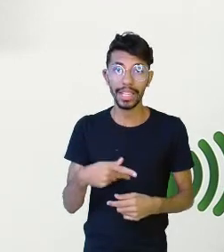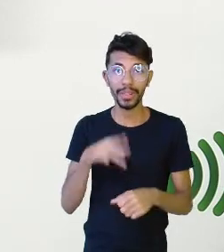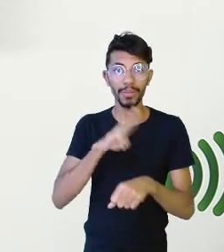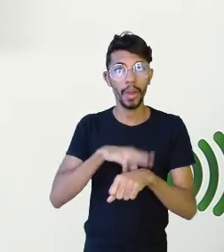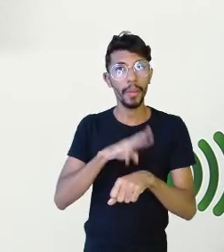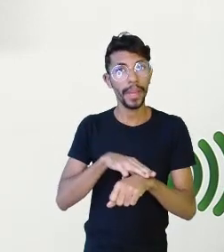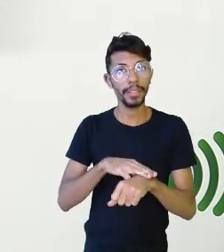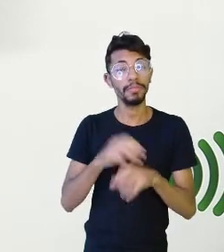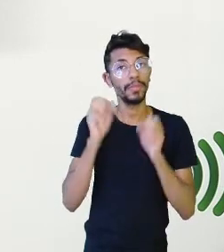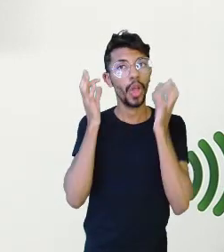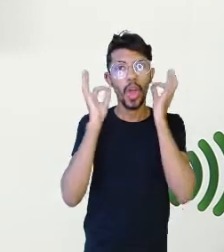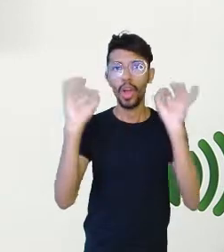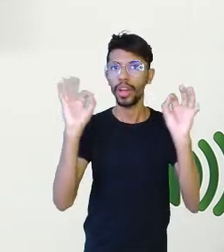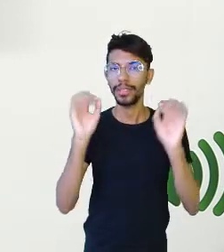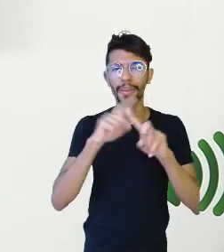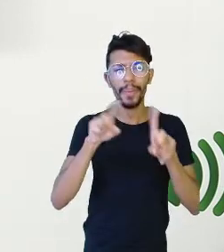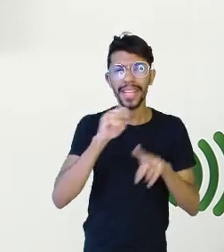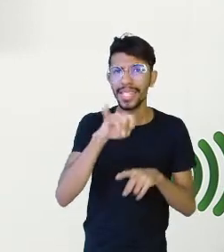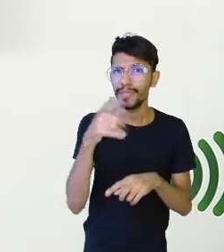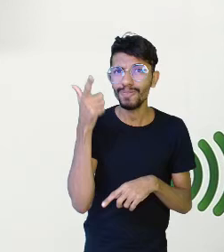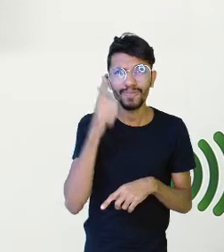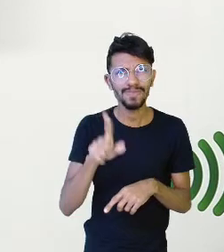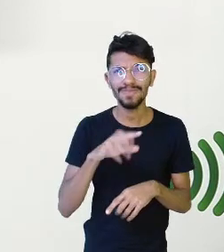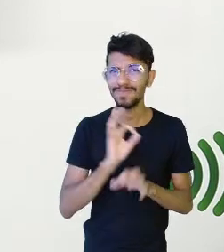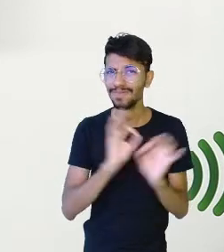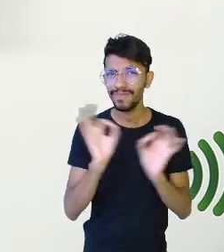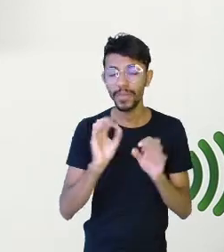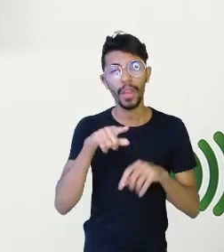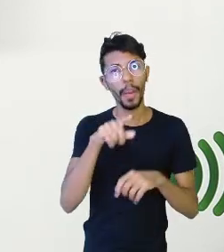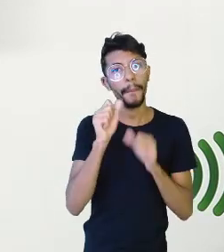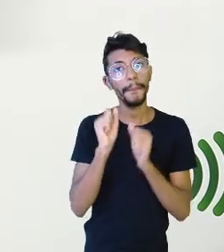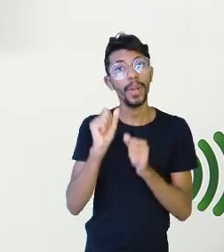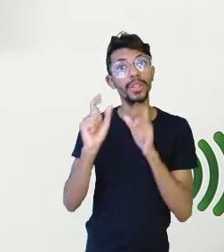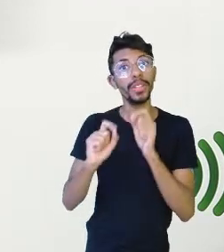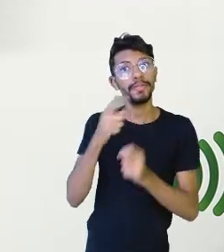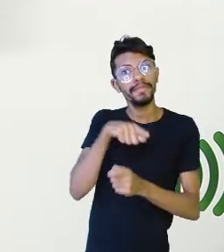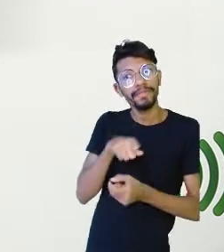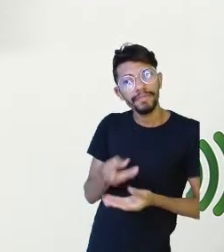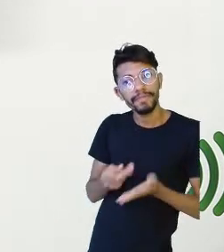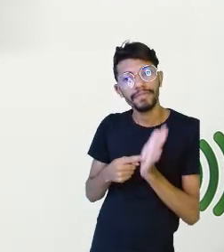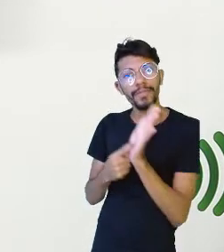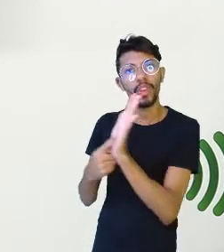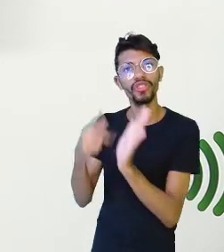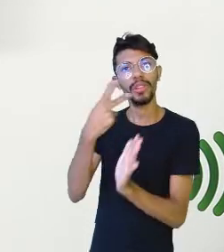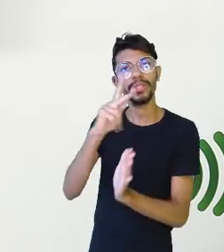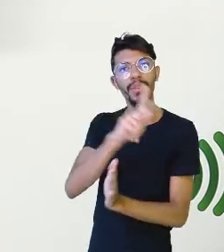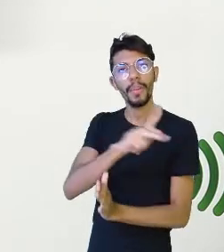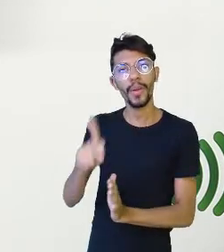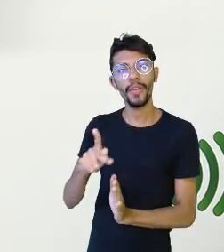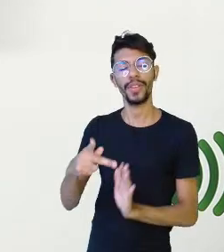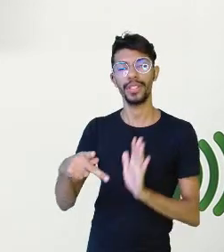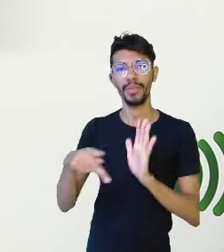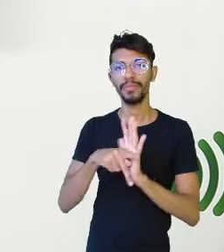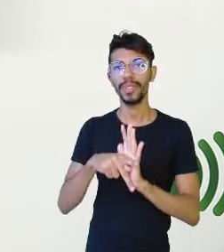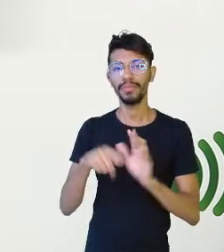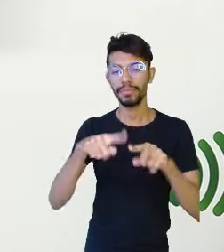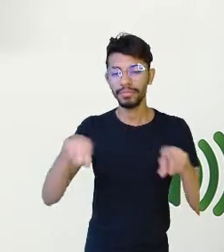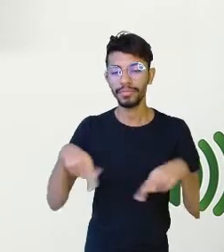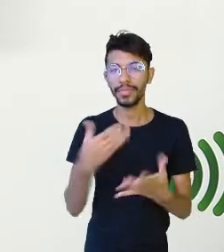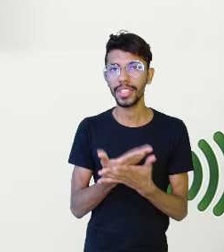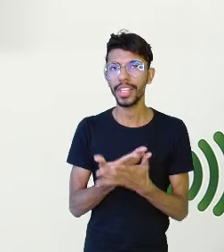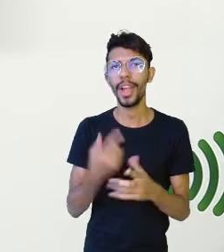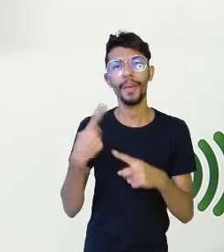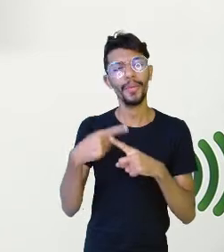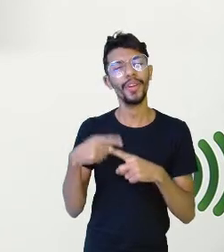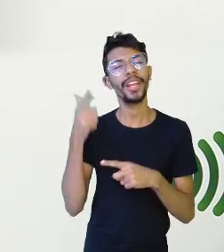tua dúvida, você pode falar com o teu professor, com a tua professora, que com certeza ele vai ter todo o prazer em te ajudar